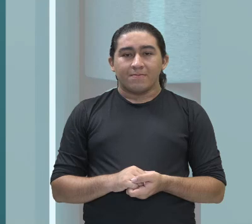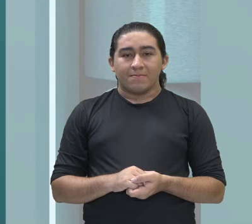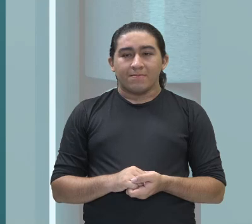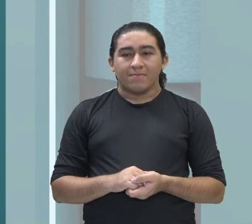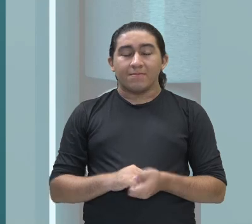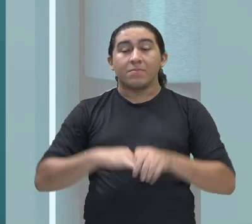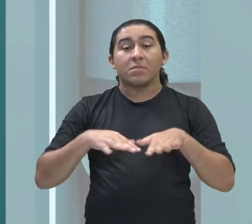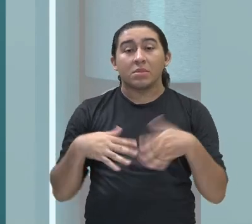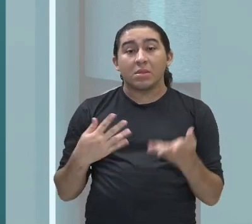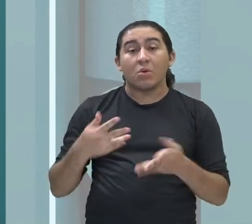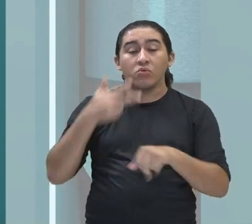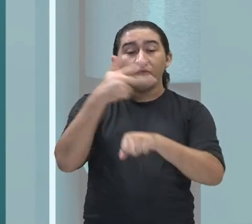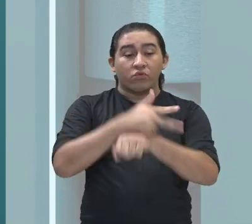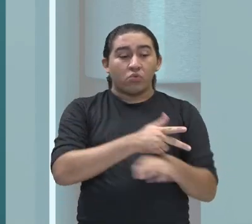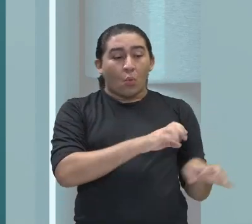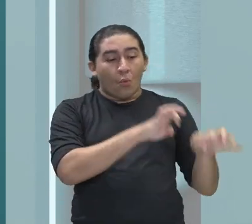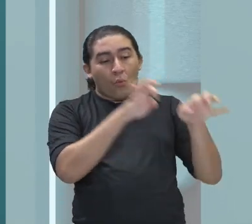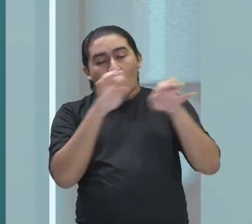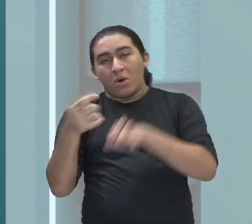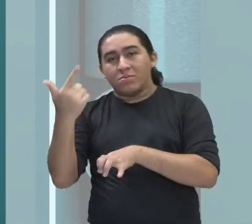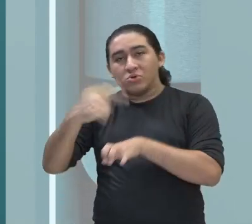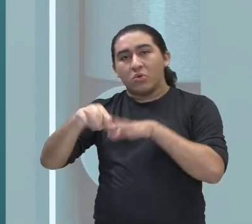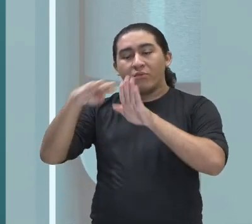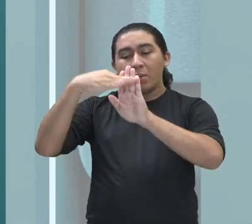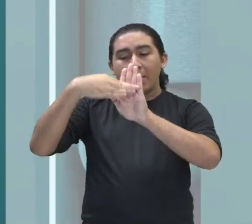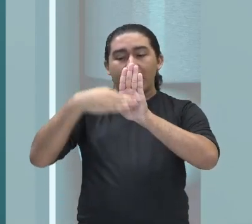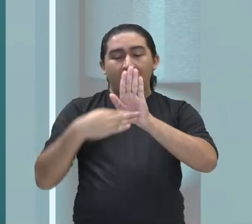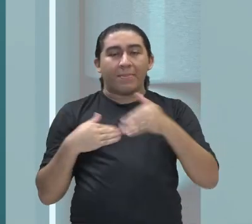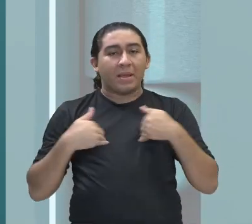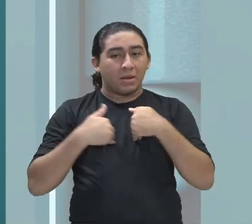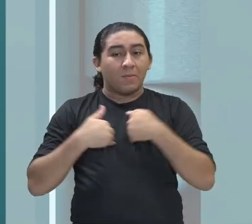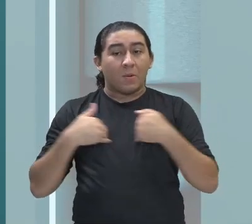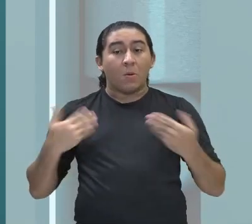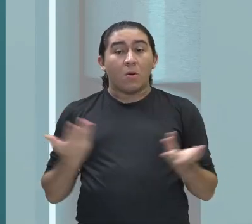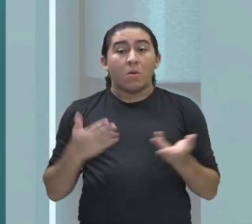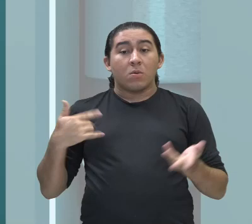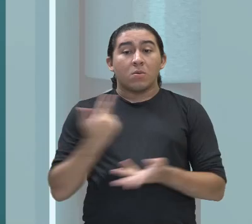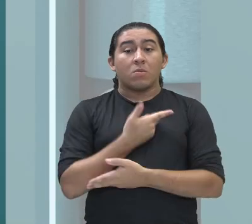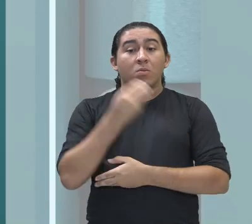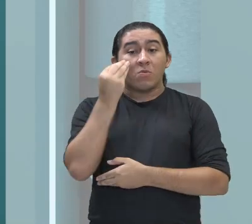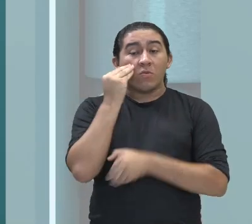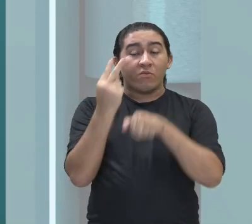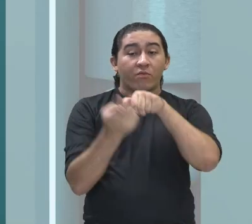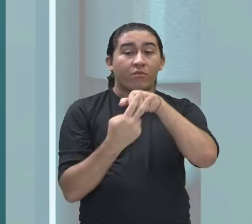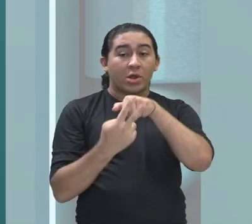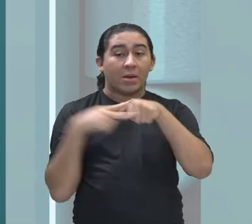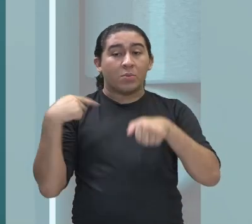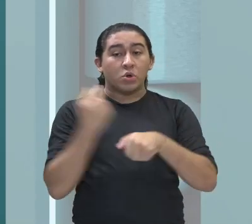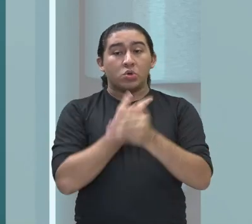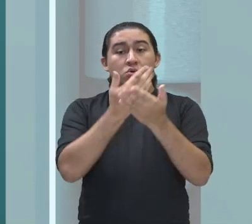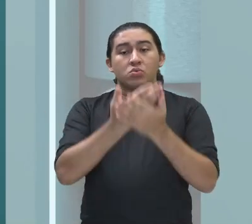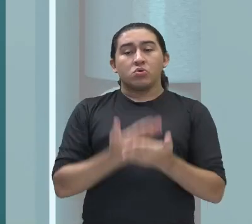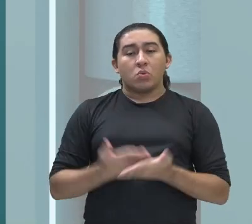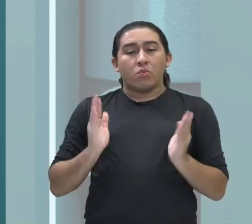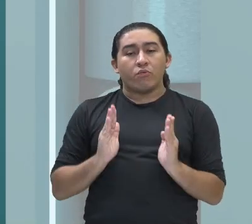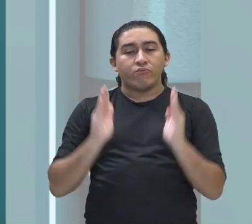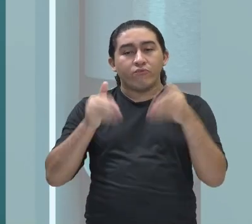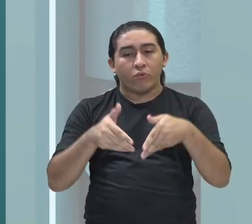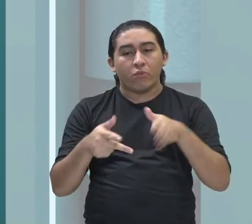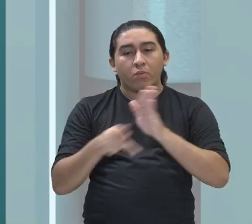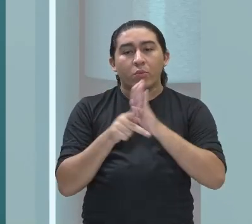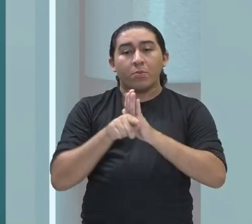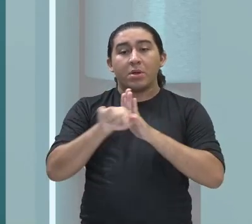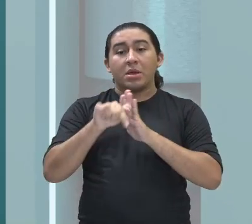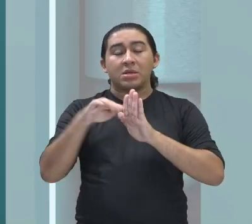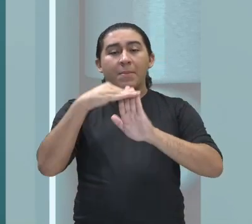Então, vimos aí uma vez mais, né, a lista de animais. E agora a gente vai ver uma lista de verbos que nós vimos aí, especialmente